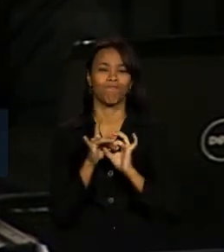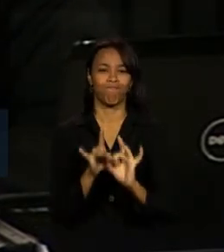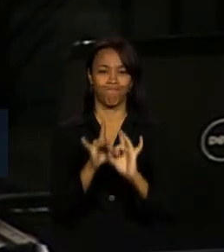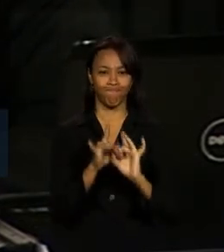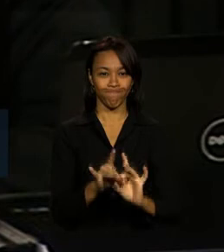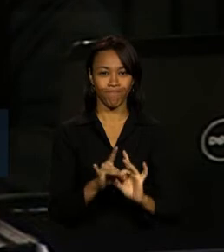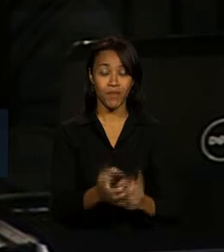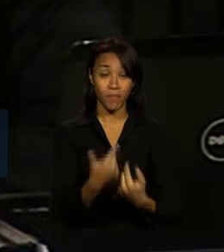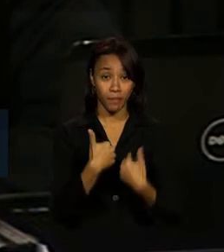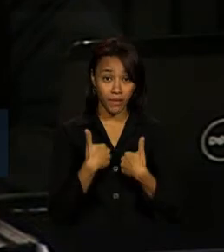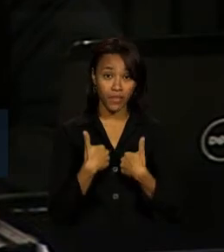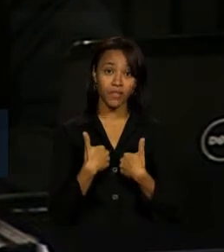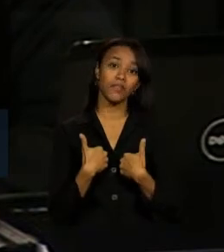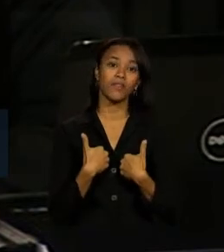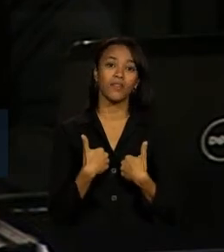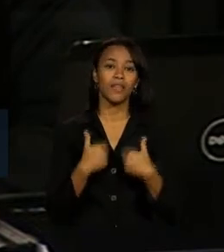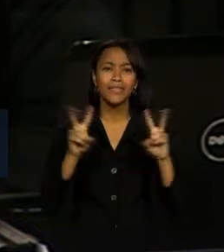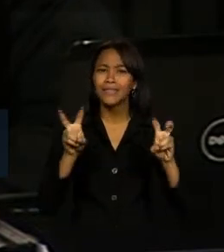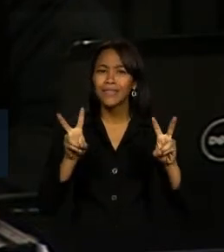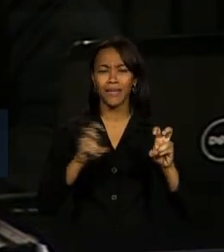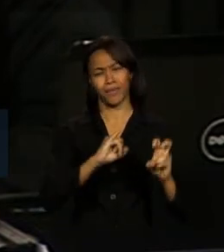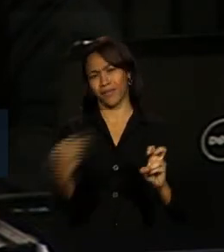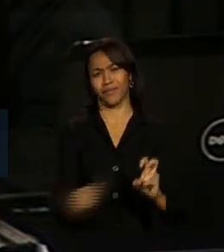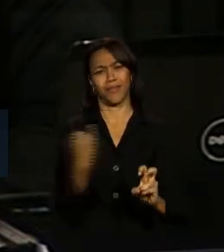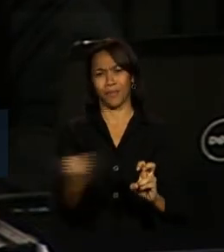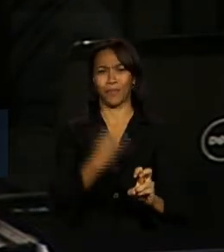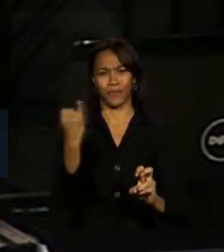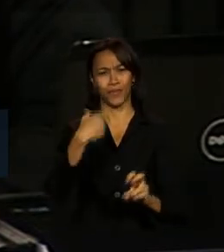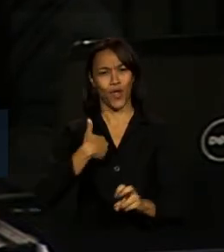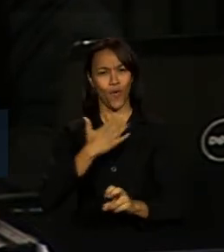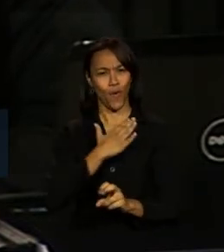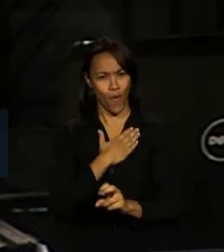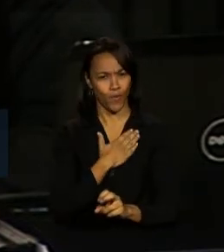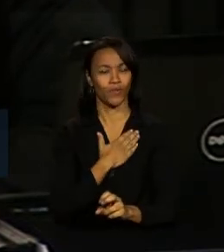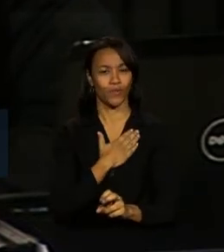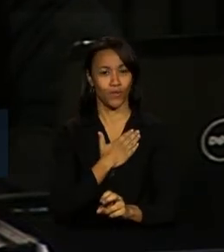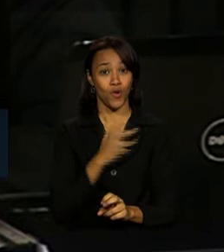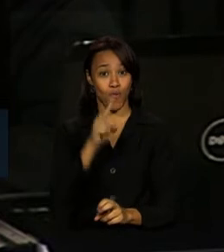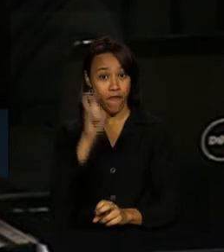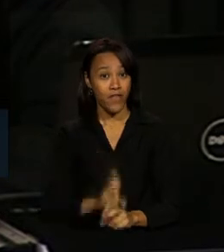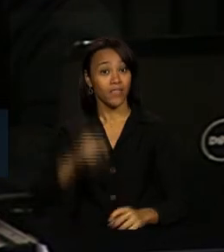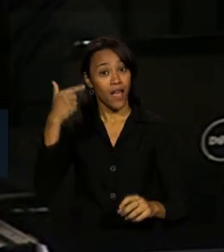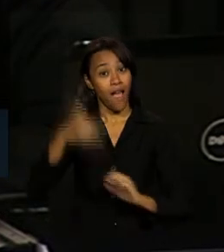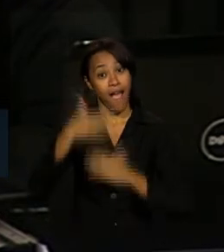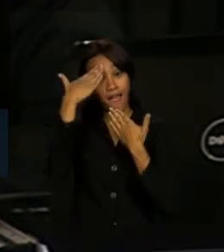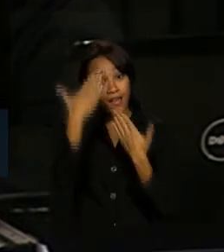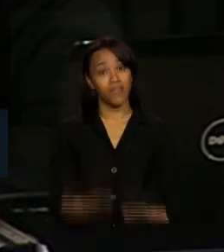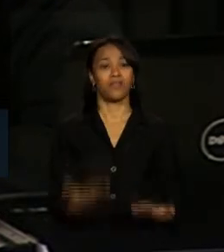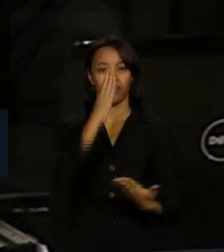mim, esse tema é muito importante. Eu gostaria uma vez de agradecer ao